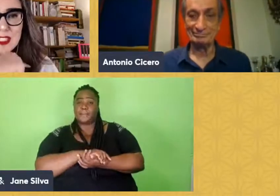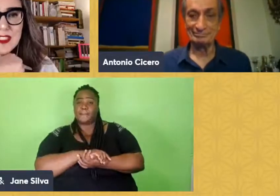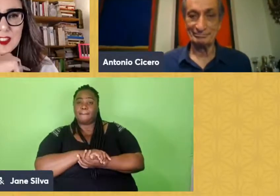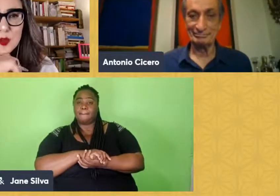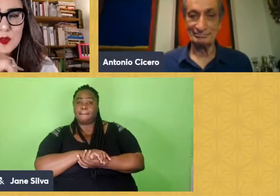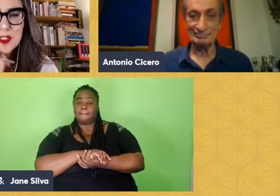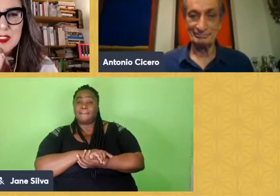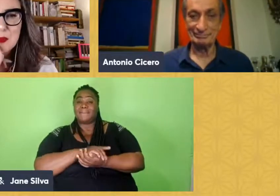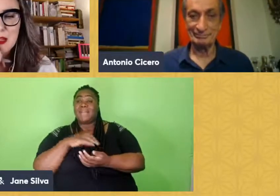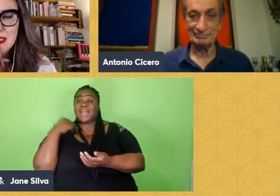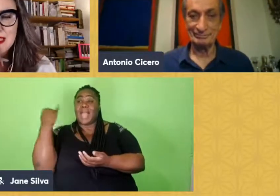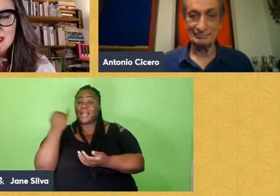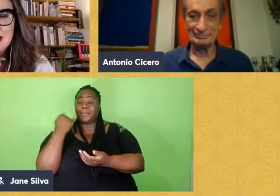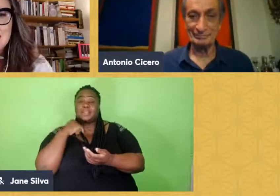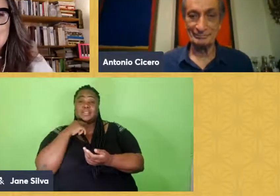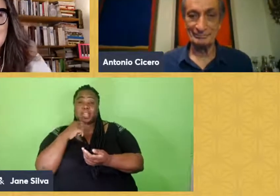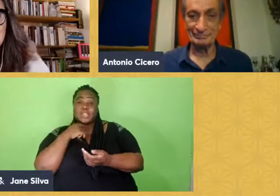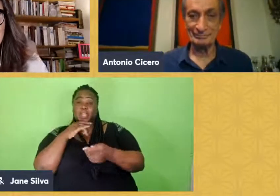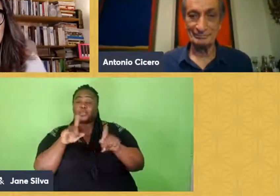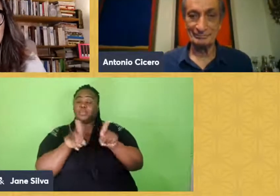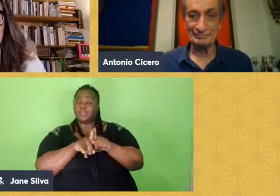a importância da dúvida também, né?